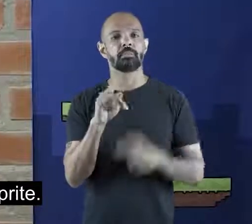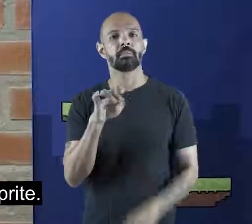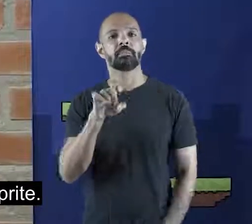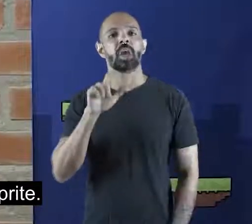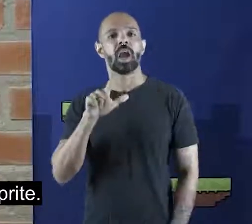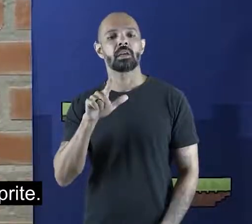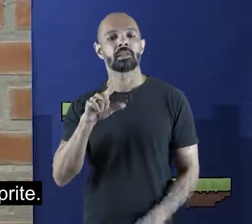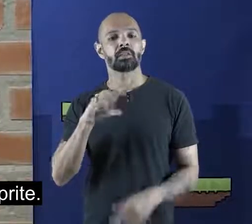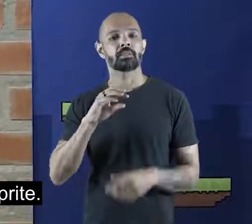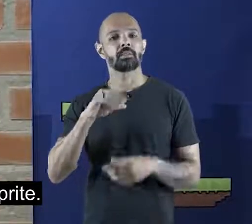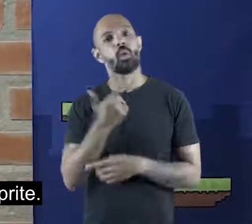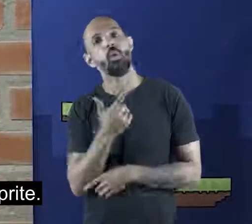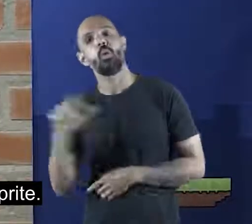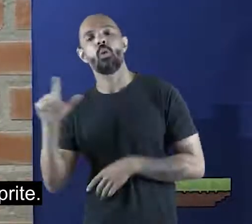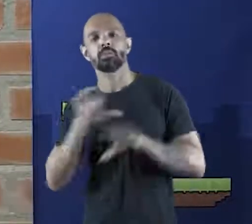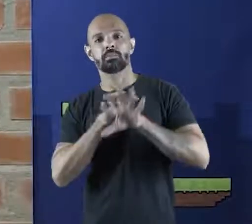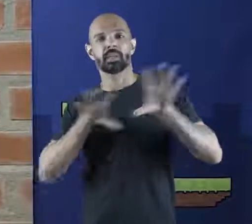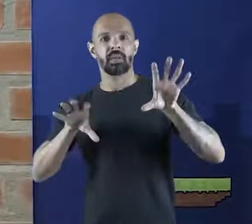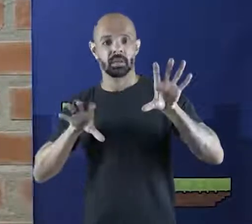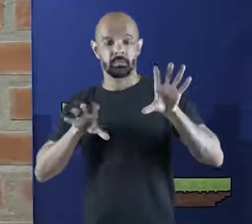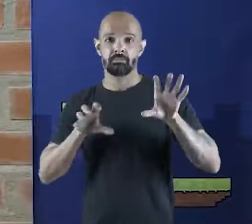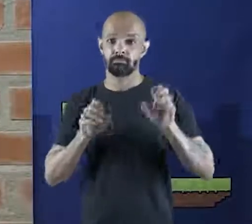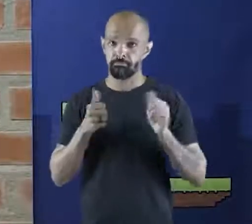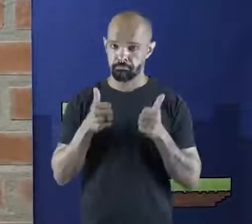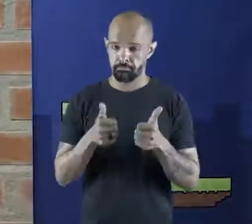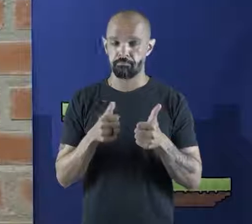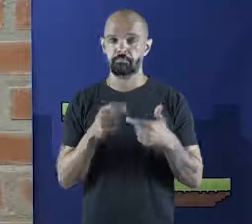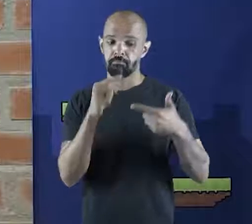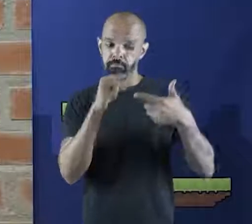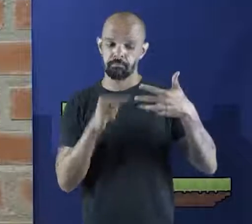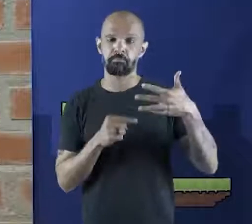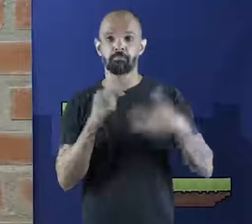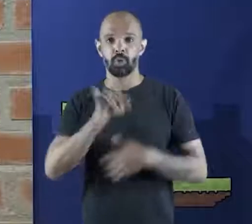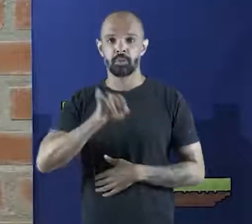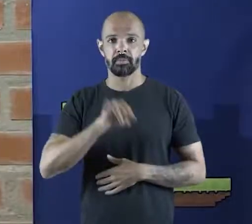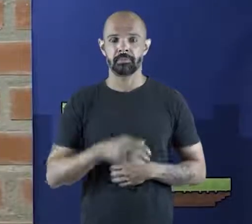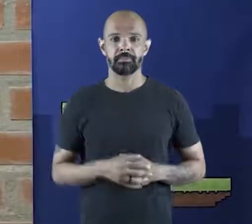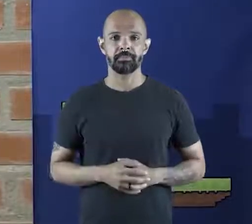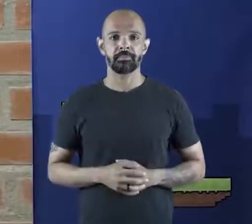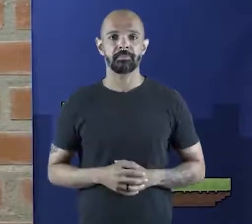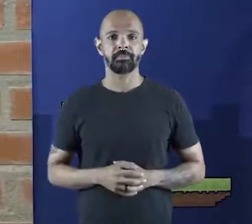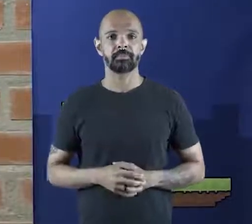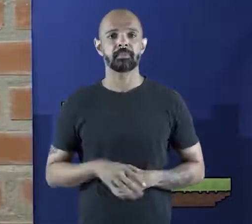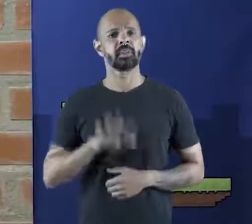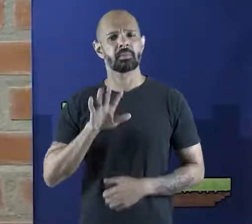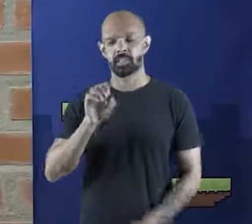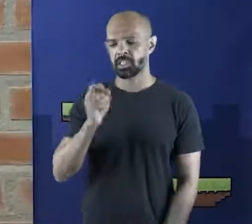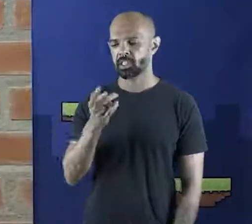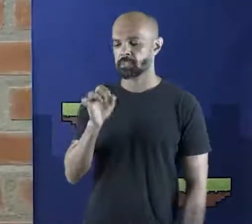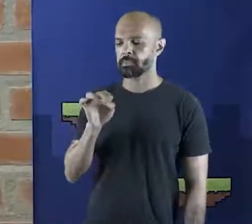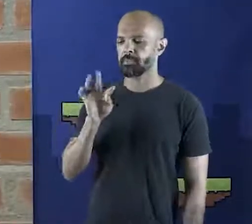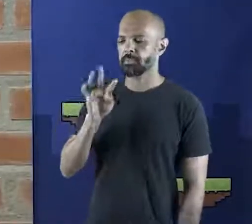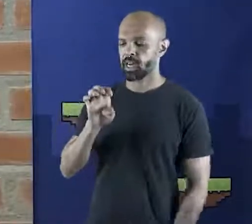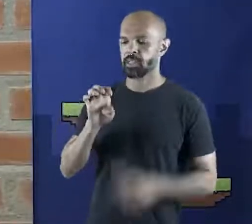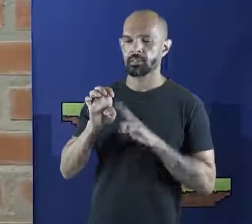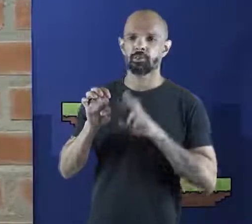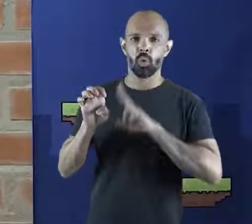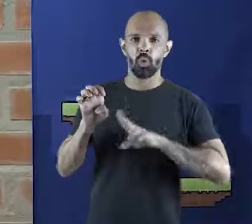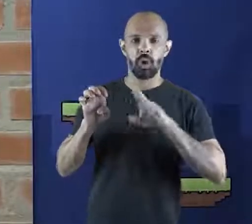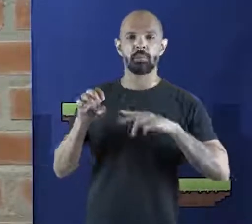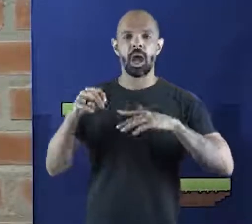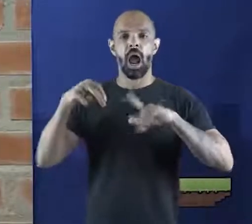que o compõe, sendo um outro sprite. Beleza, pessoal? Então esse é um ponto importante para a gente entender. Só que os sprites, além de serem utilizados